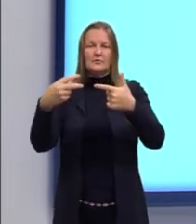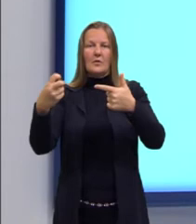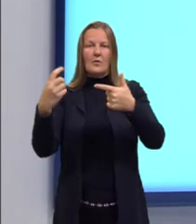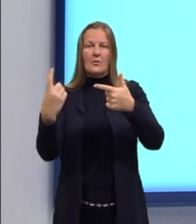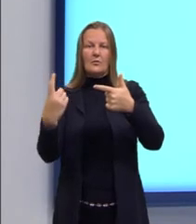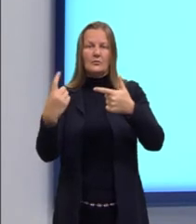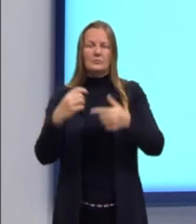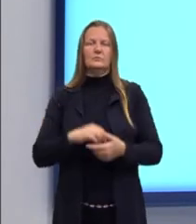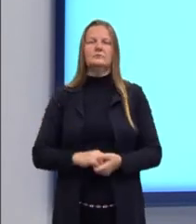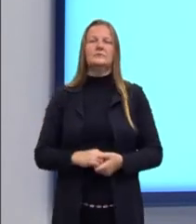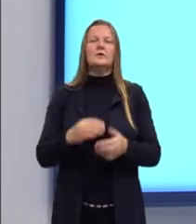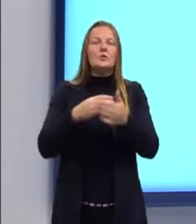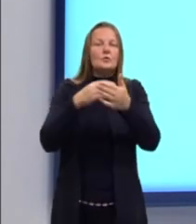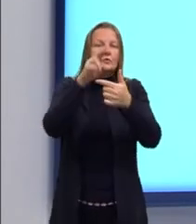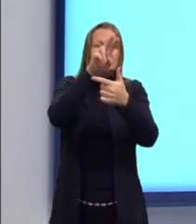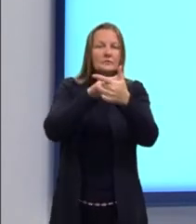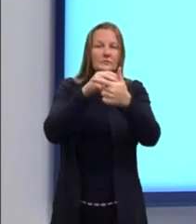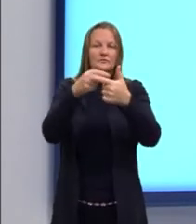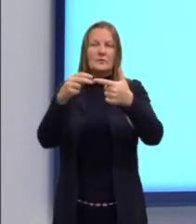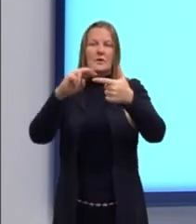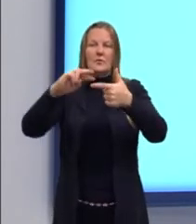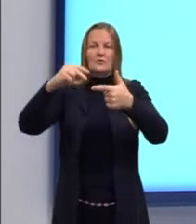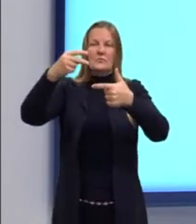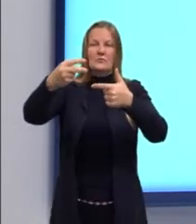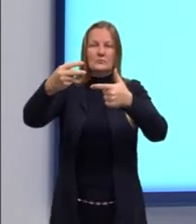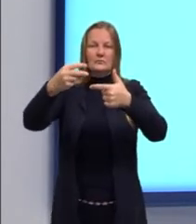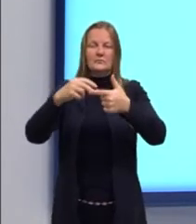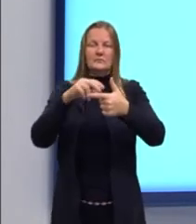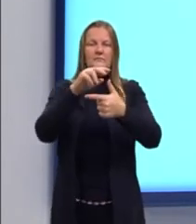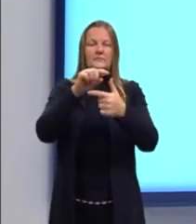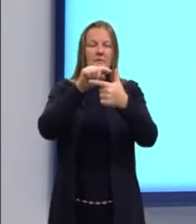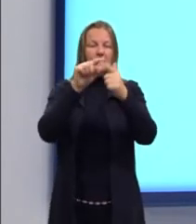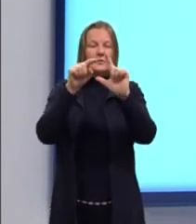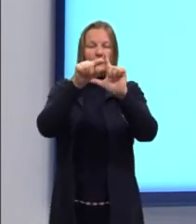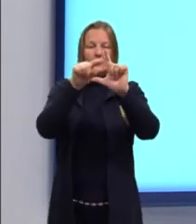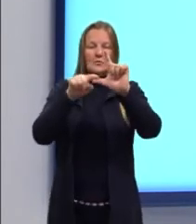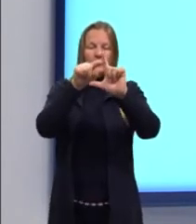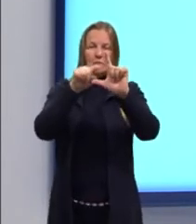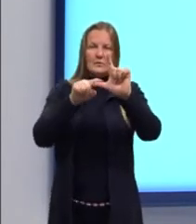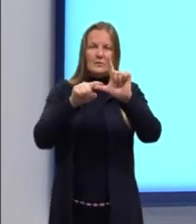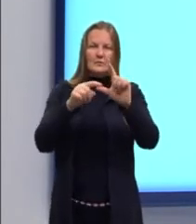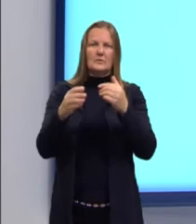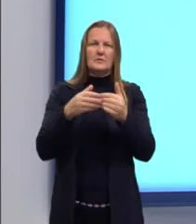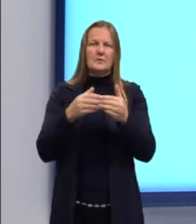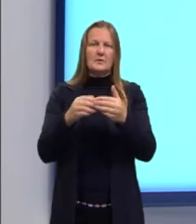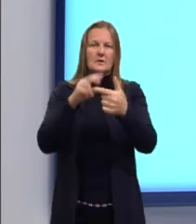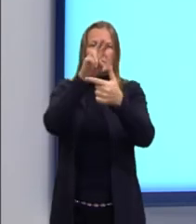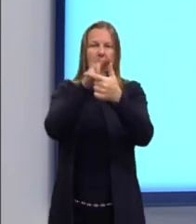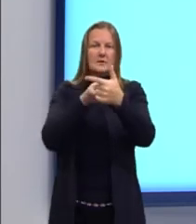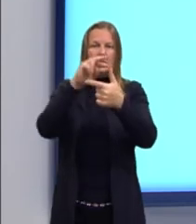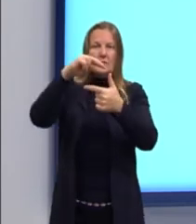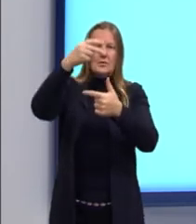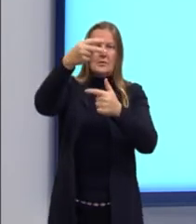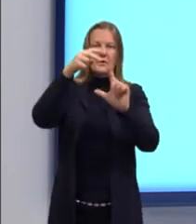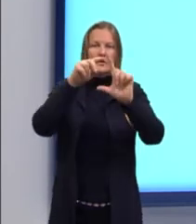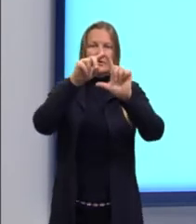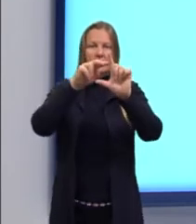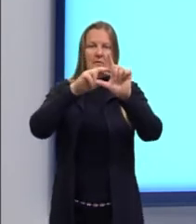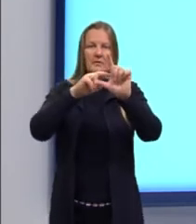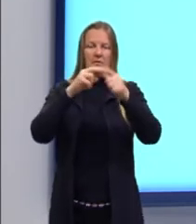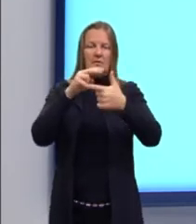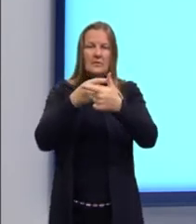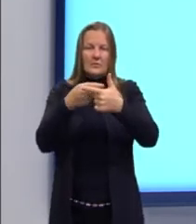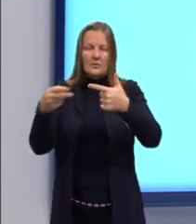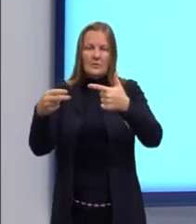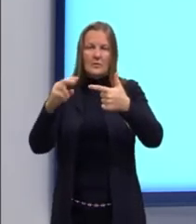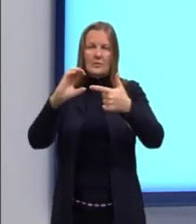sempre né relacionando ainda o mesmo ângulo quando nós temos seno ao quadrado mais cosseno